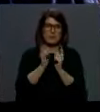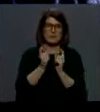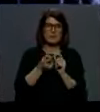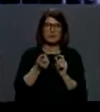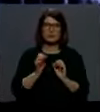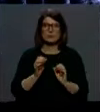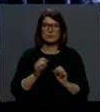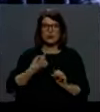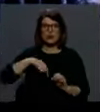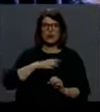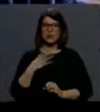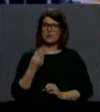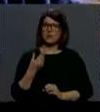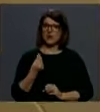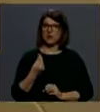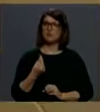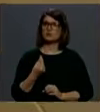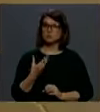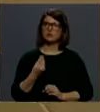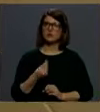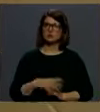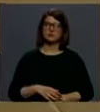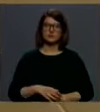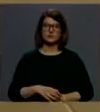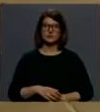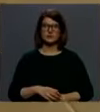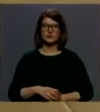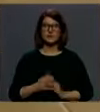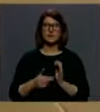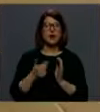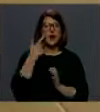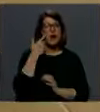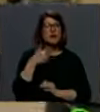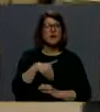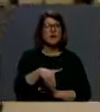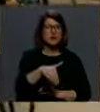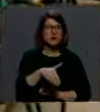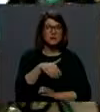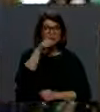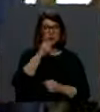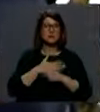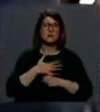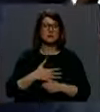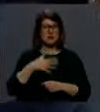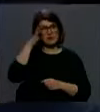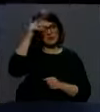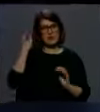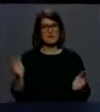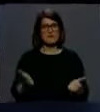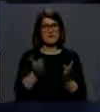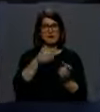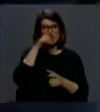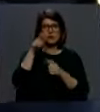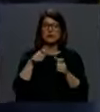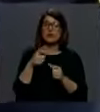gente está com medo, toda a gente tem medo. À espera para ver o que isto vai dar. Os lavradores esperam que quem compra e